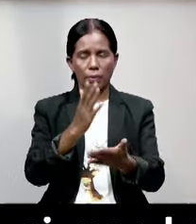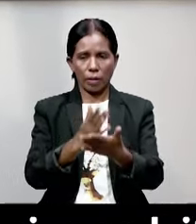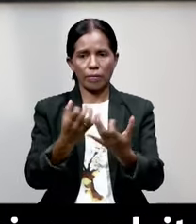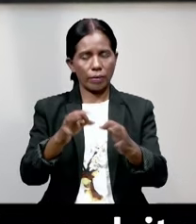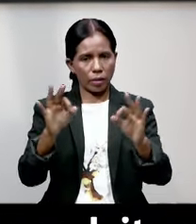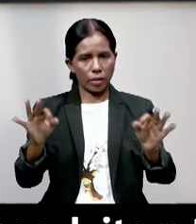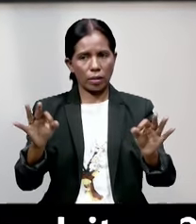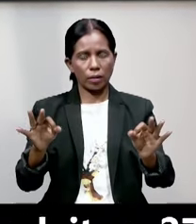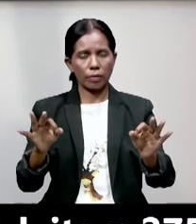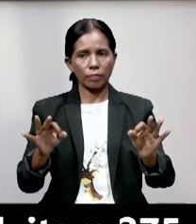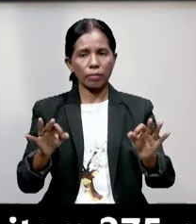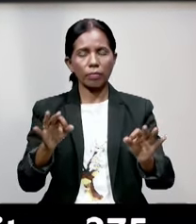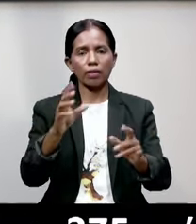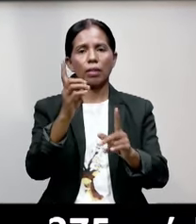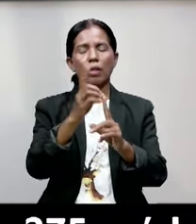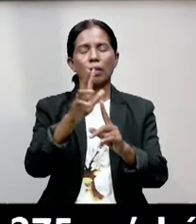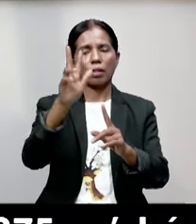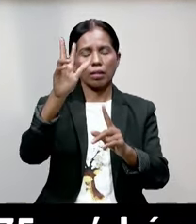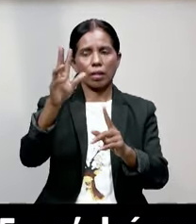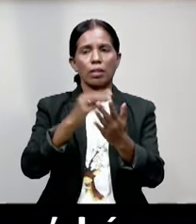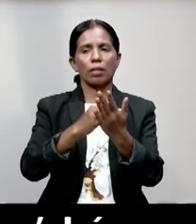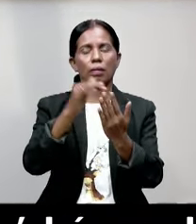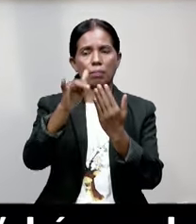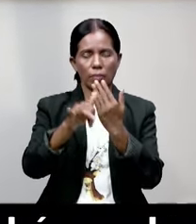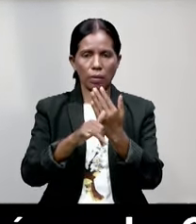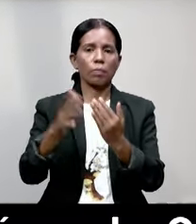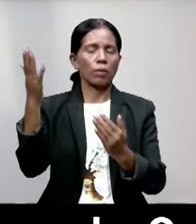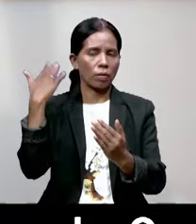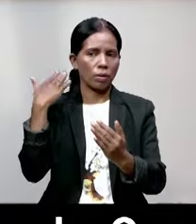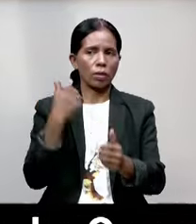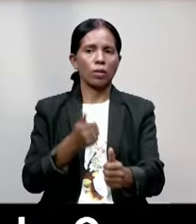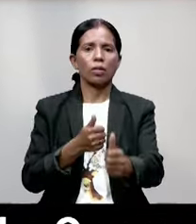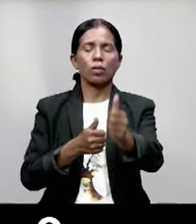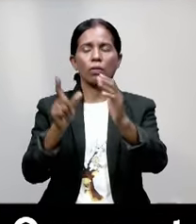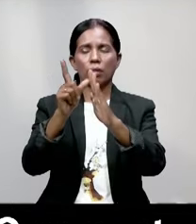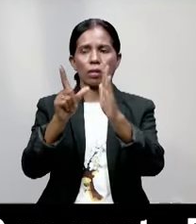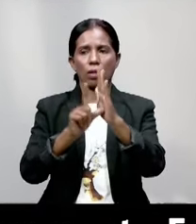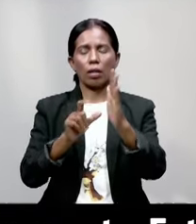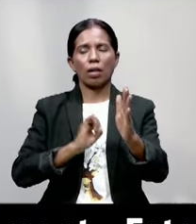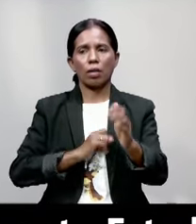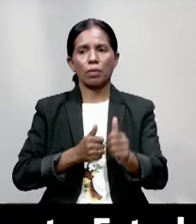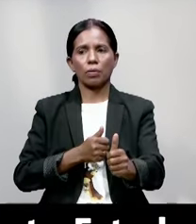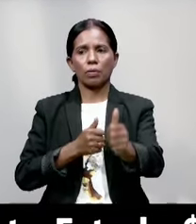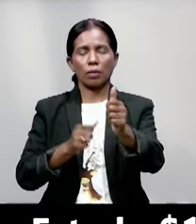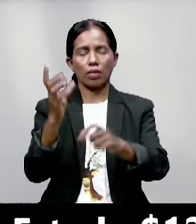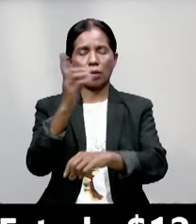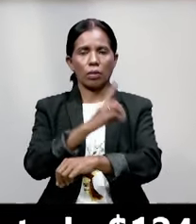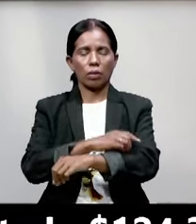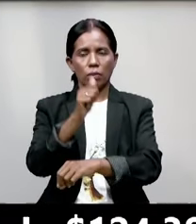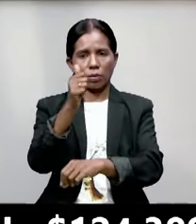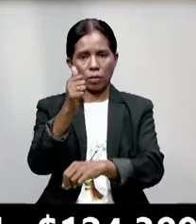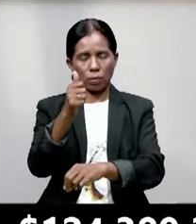a dia 13 de maio, lhe o bacoto, e a tuir lei, ao cumprir, vai a 10 dias, não vai fora,